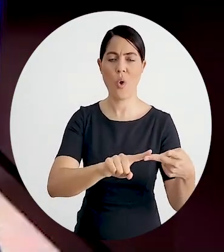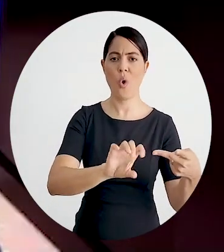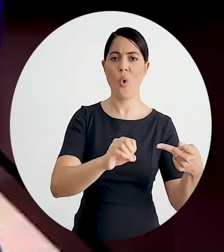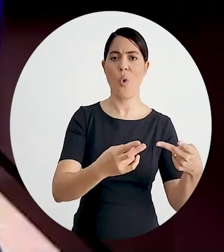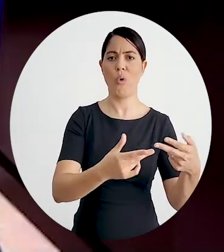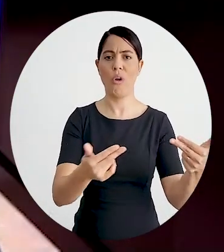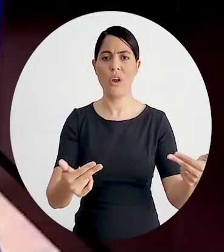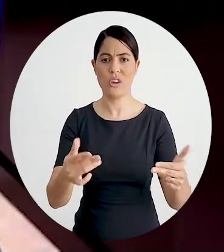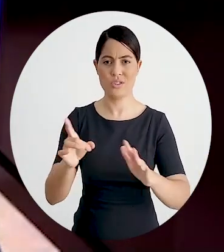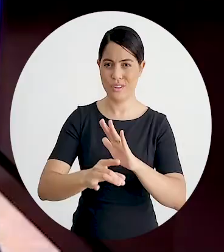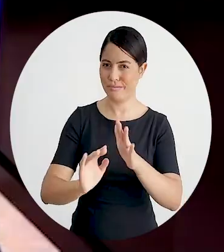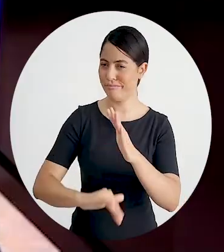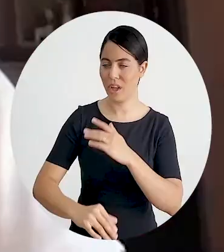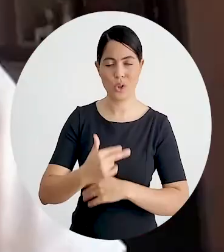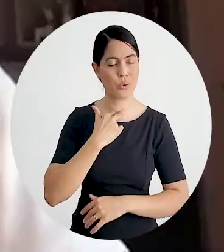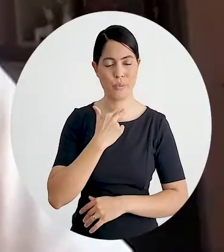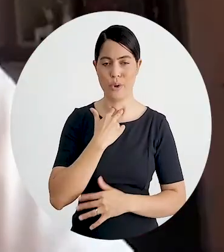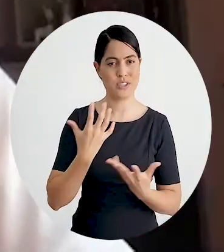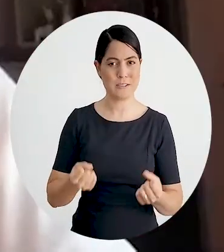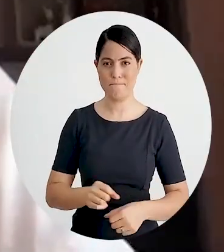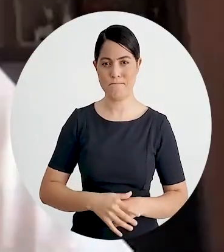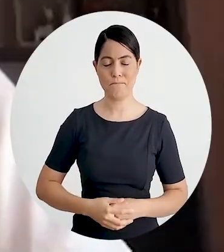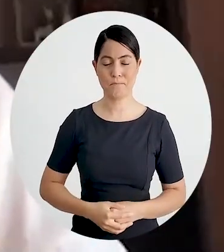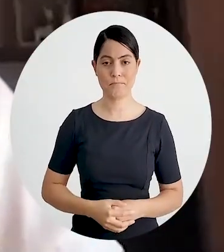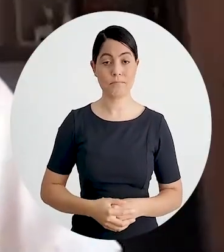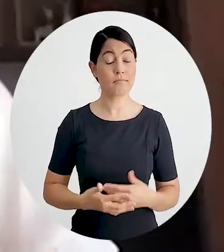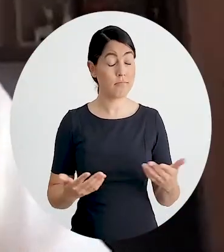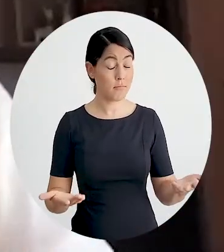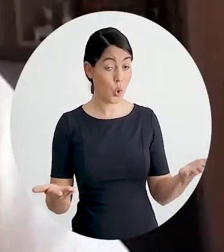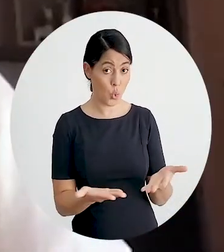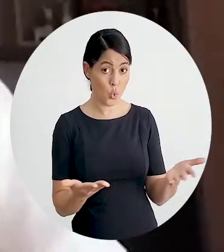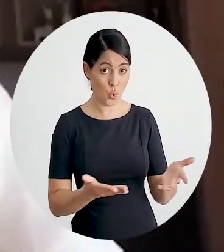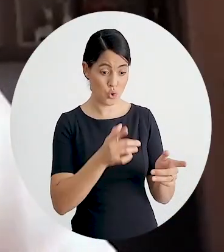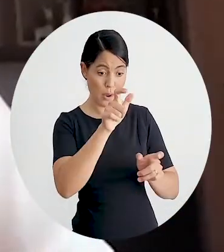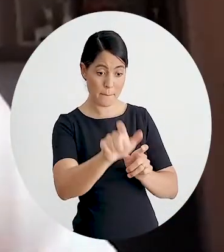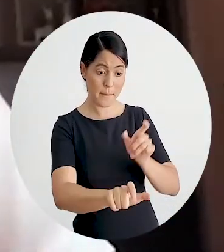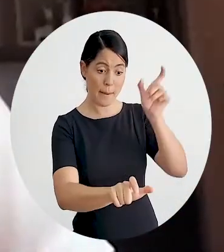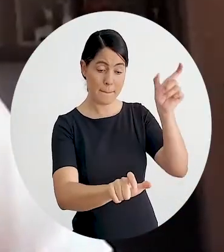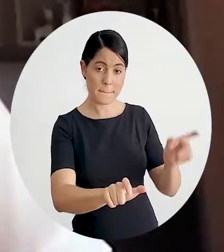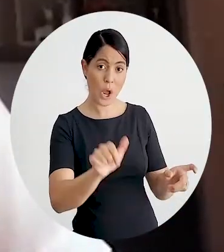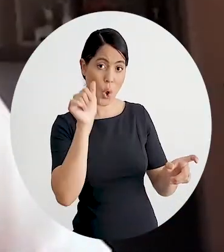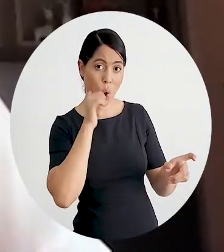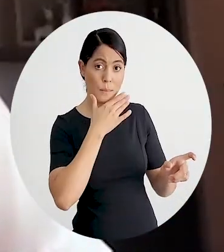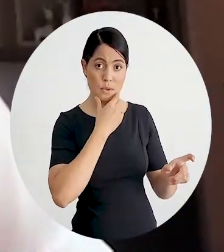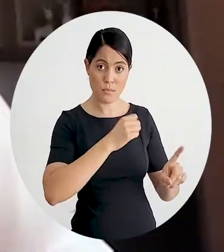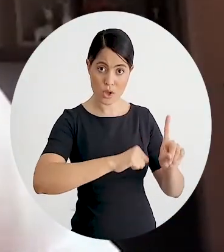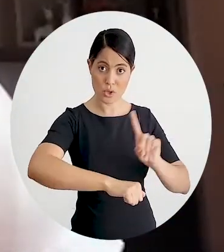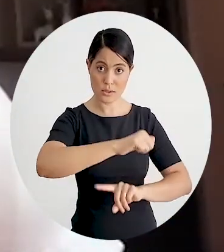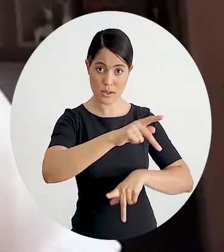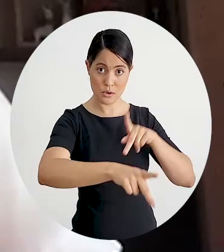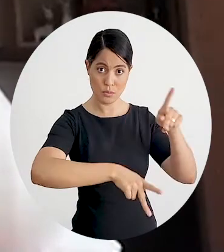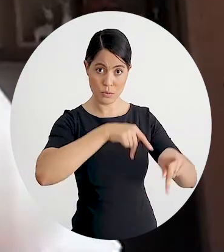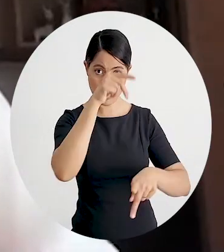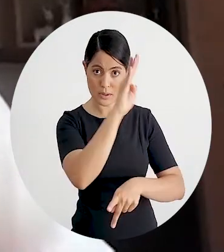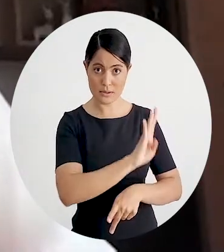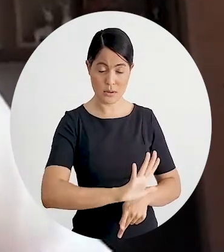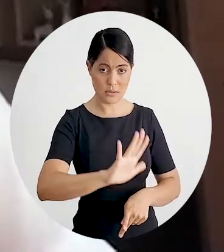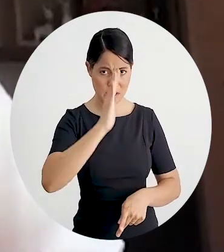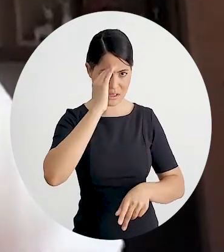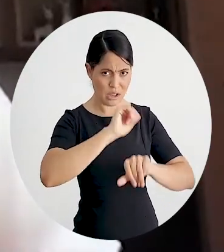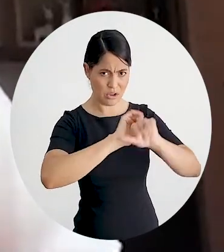nas garantias constitucionais do cidadão. E o senhor acredita que hoje o cidadão e a cidadã brasileiros, eles entendem